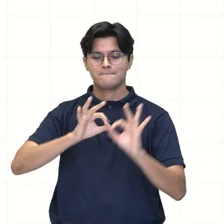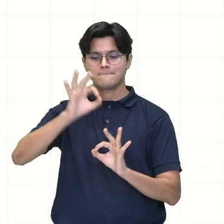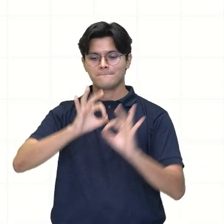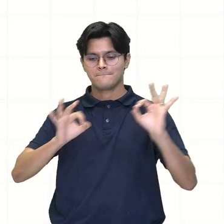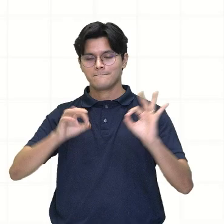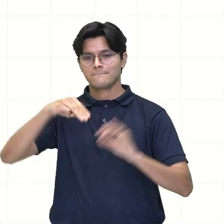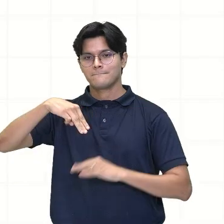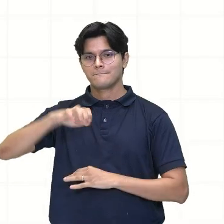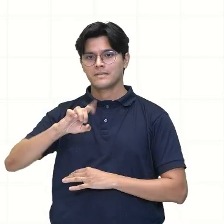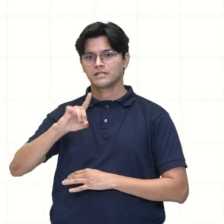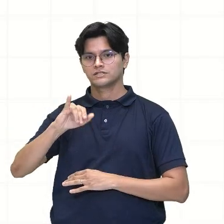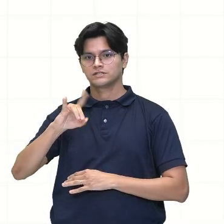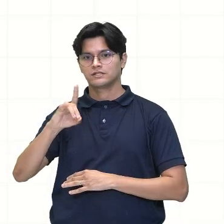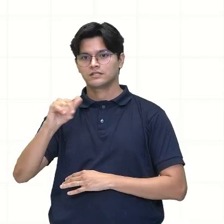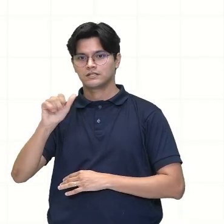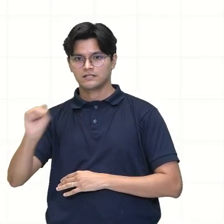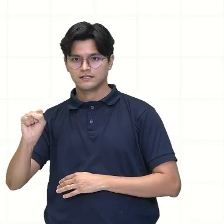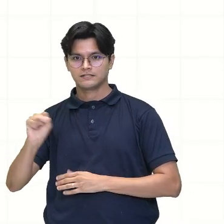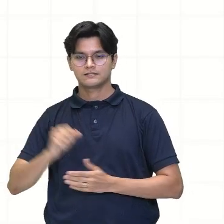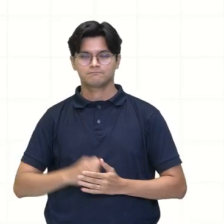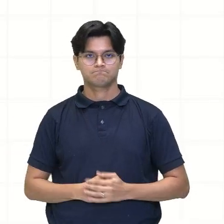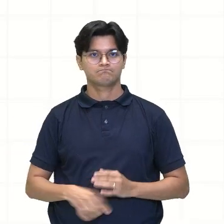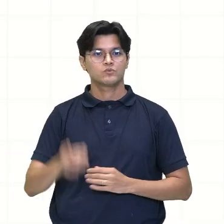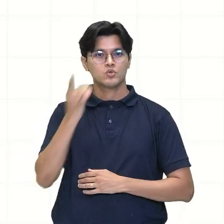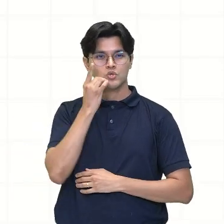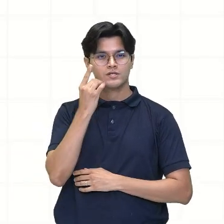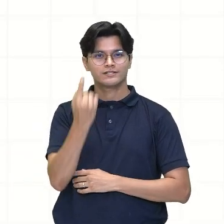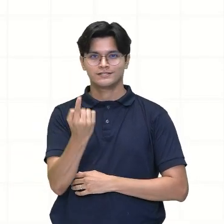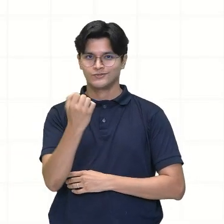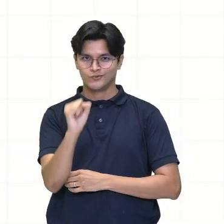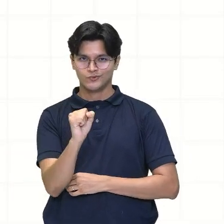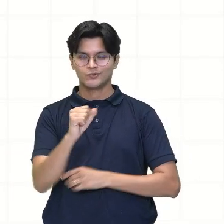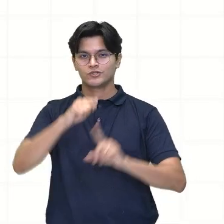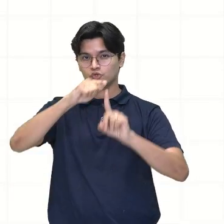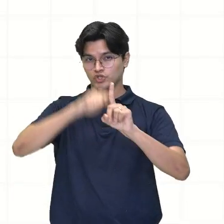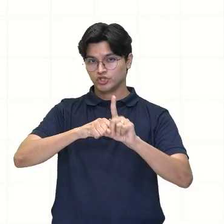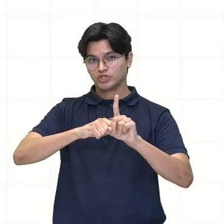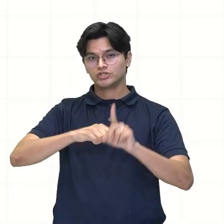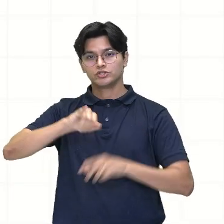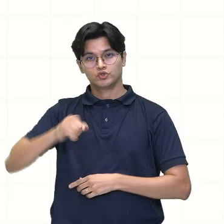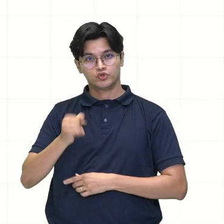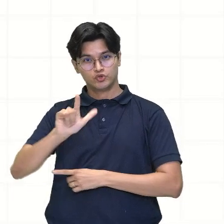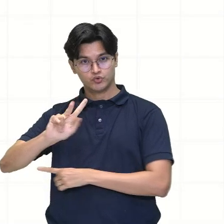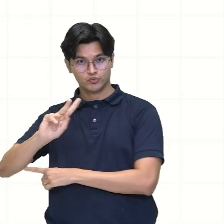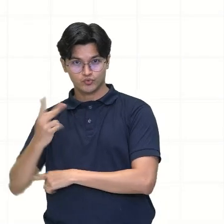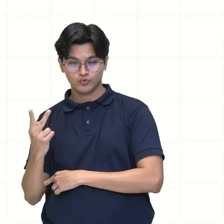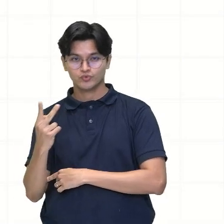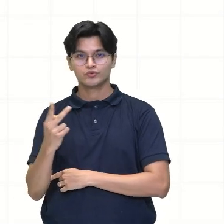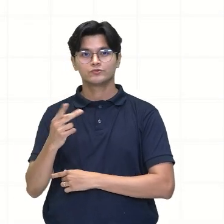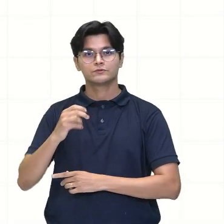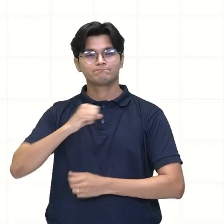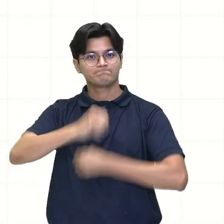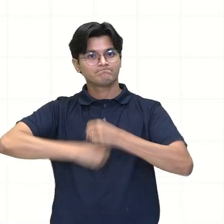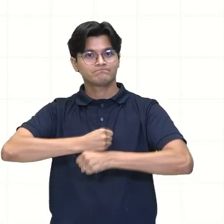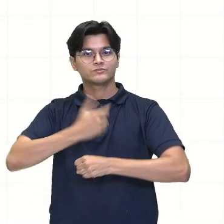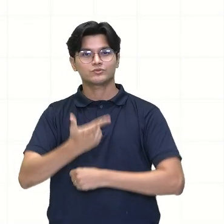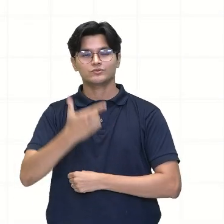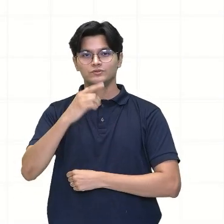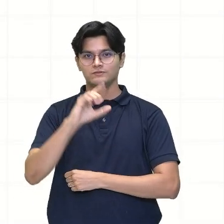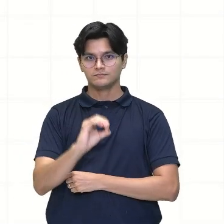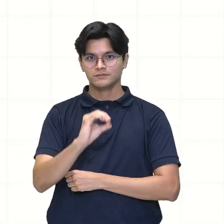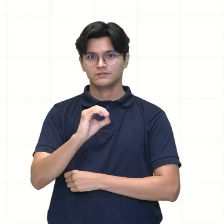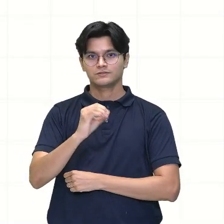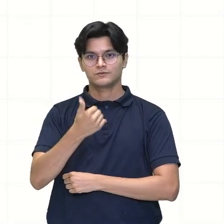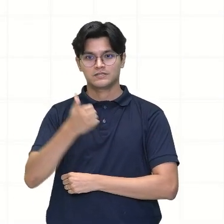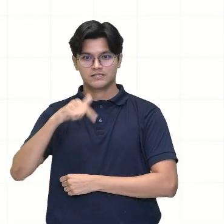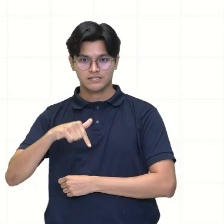Em 18 de julho de 2017, um termômetro do município de